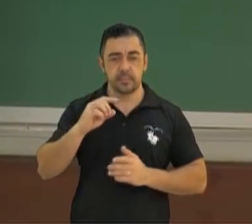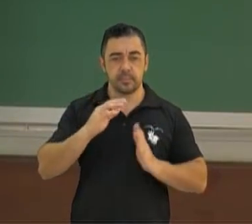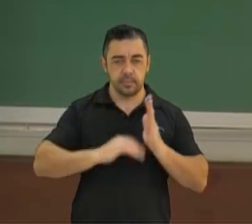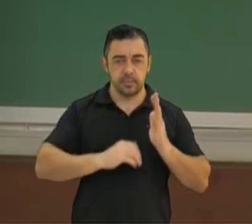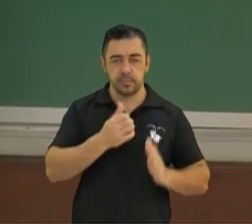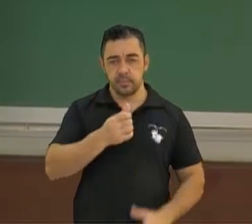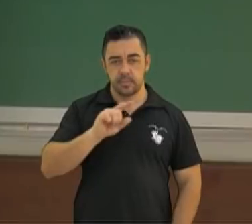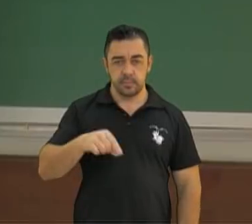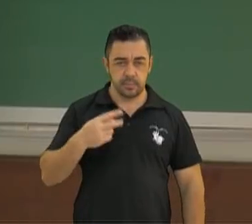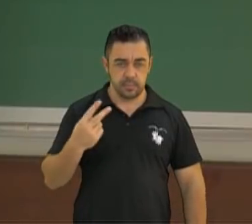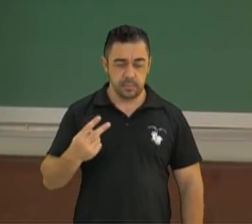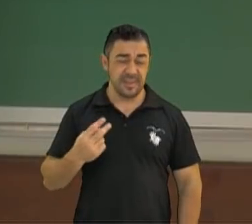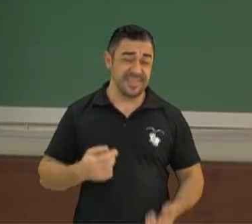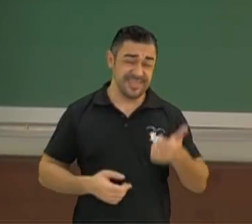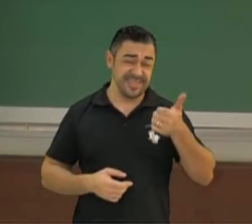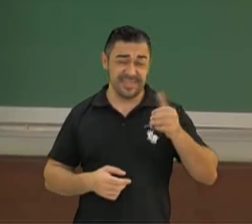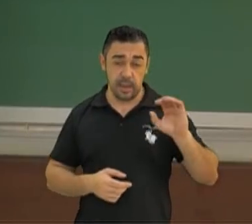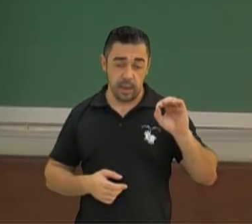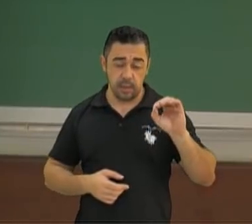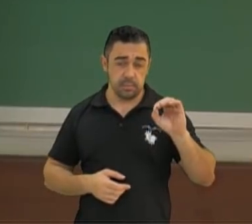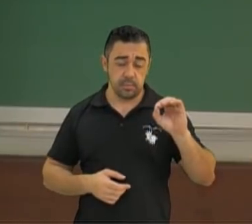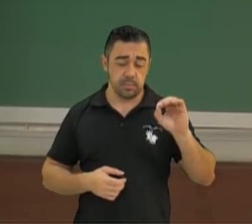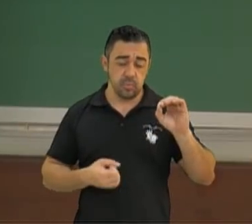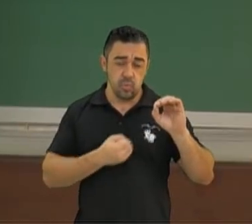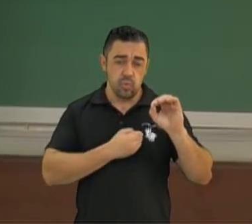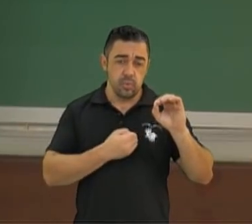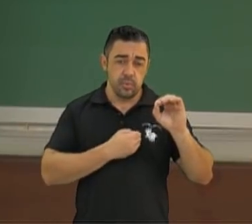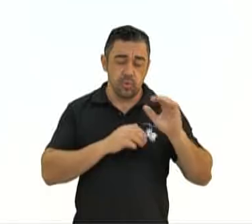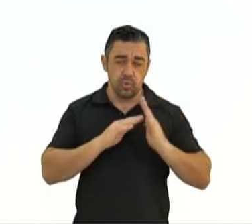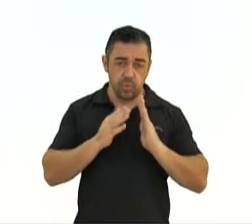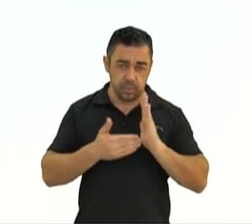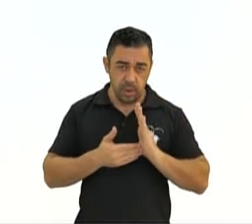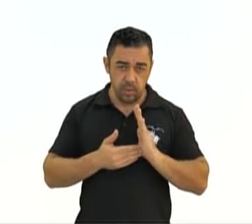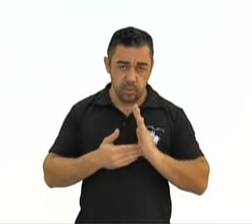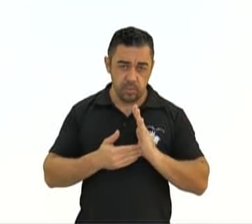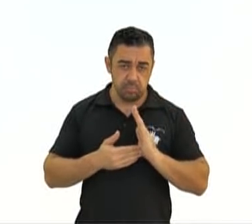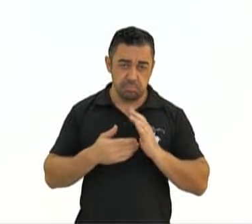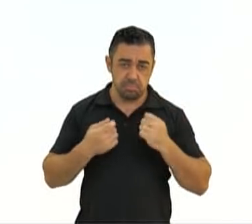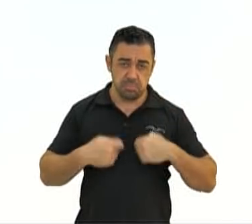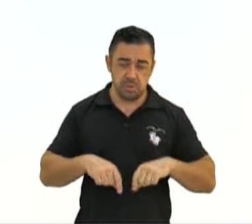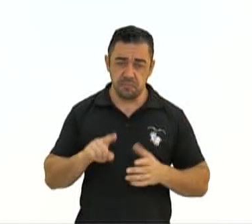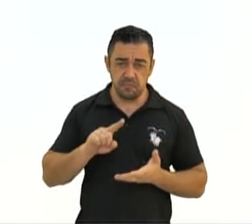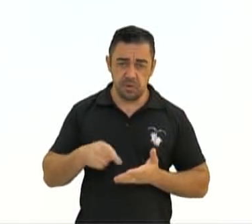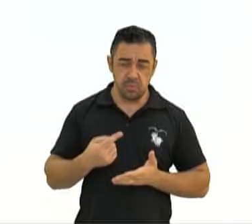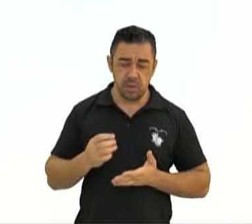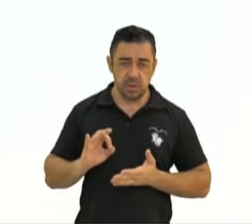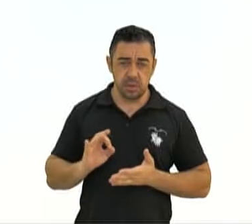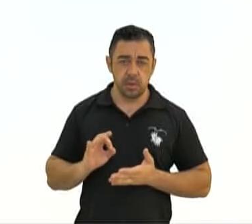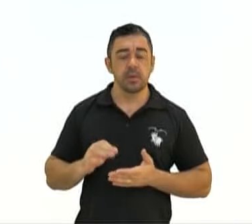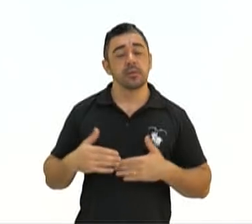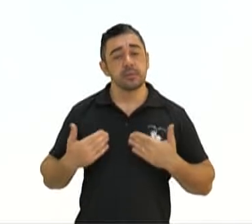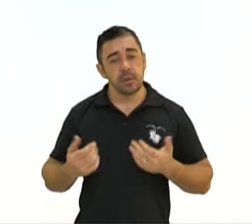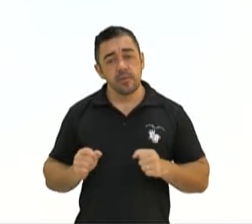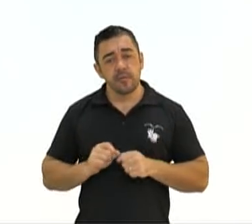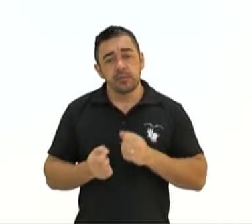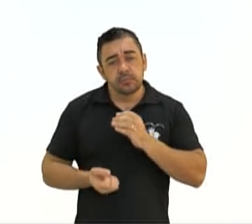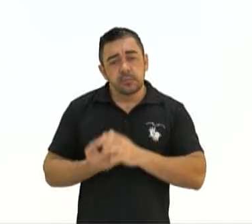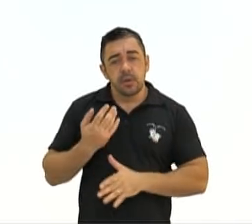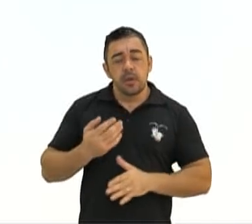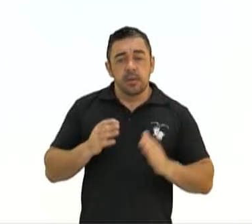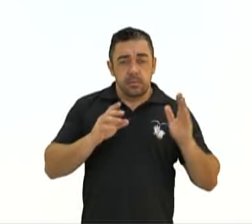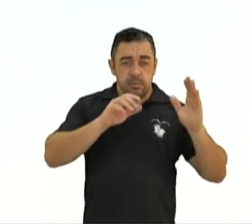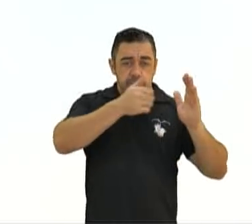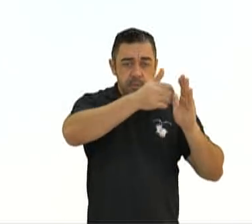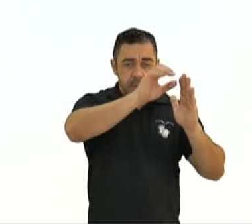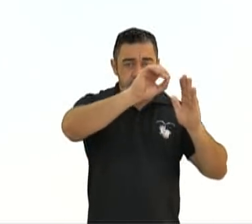6,2. Como o 10 é um número inteiro, né? Ele não tem vírgula. Então, significa que depois